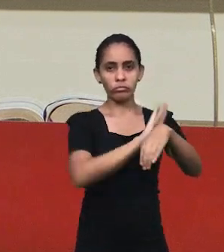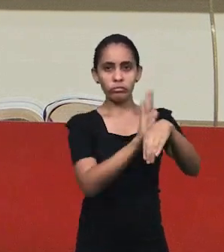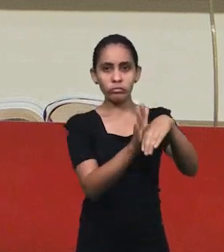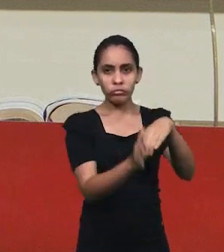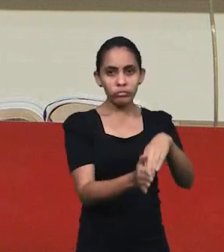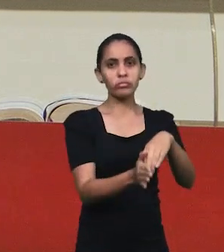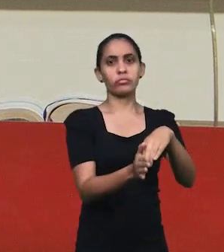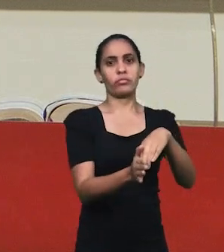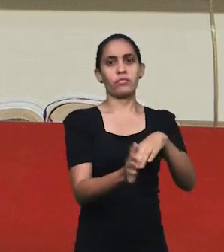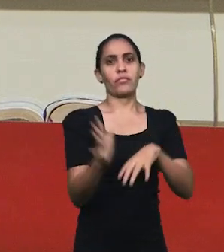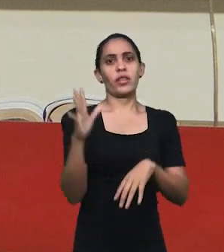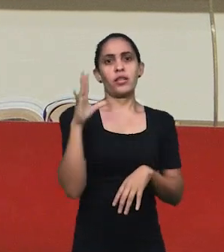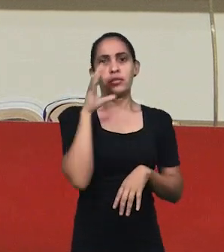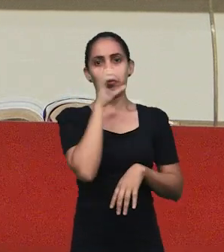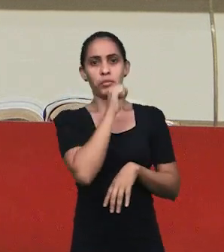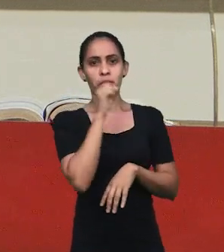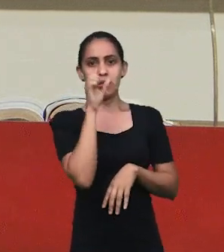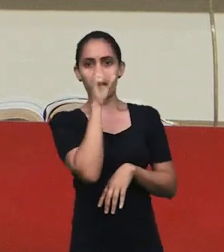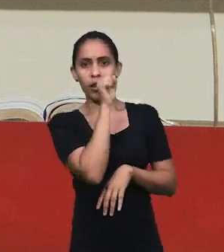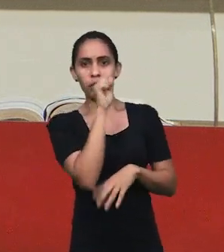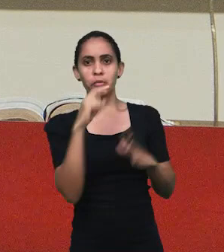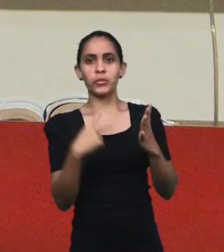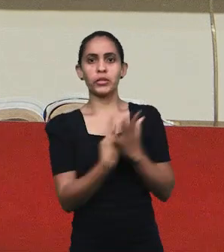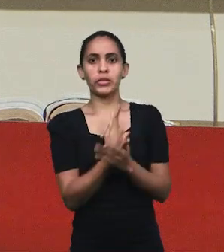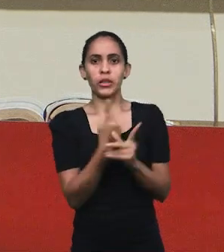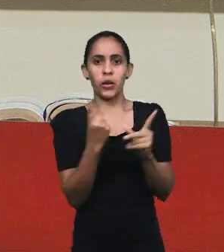Passou o sábado na sepultura.